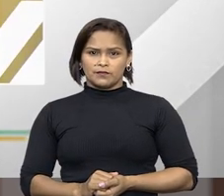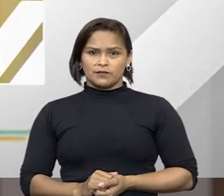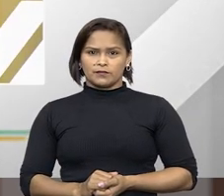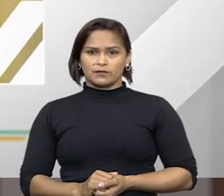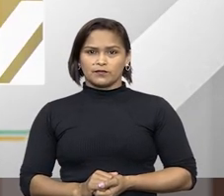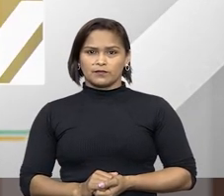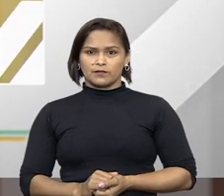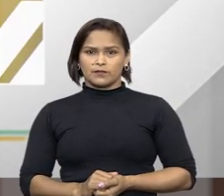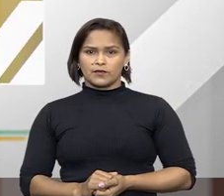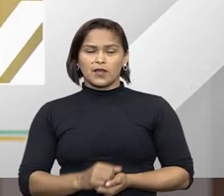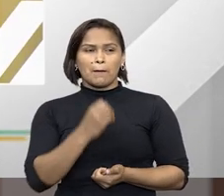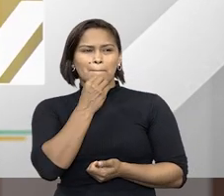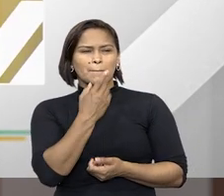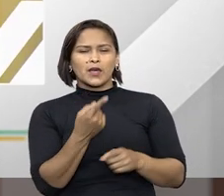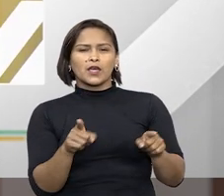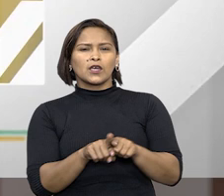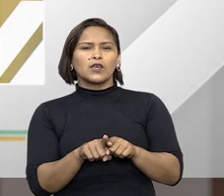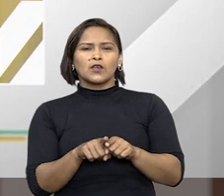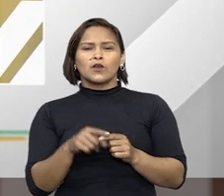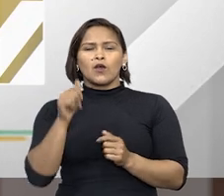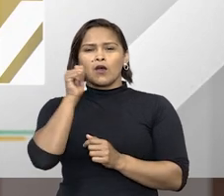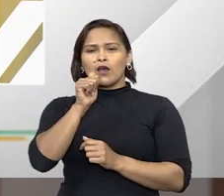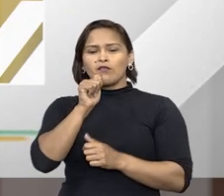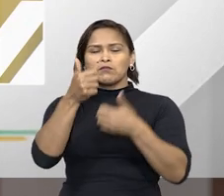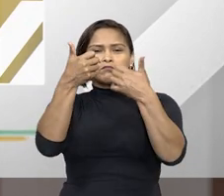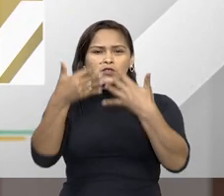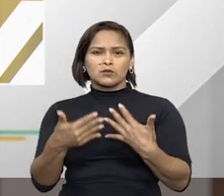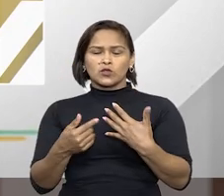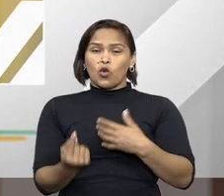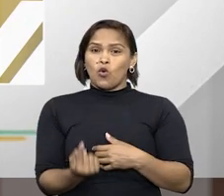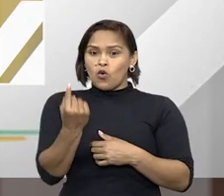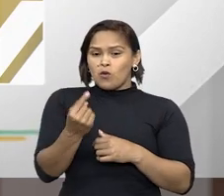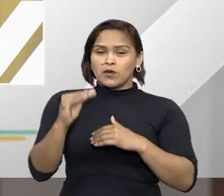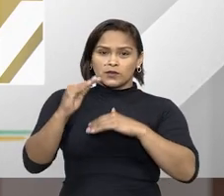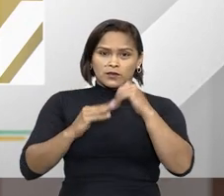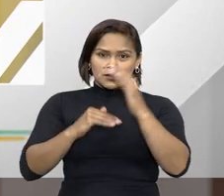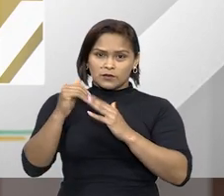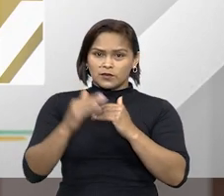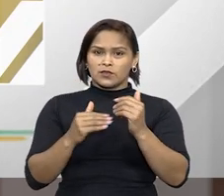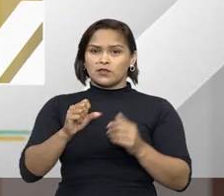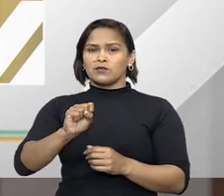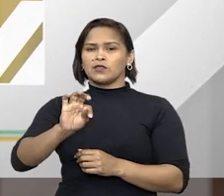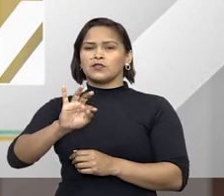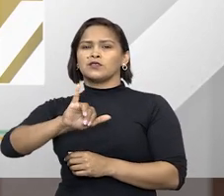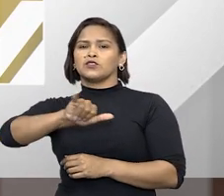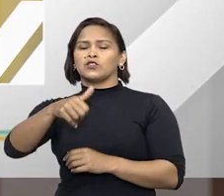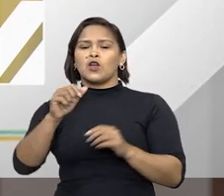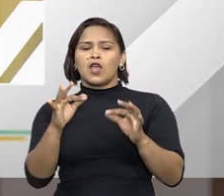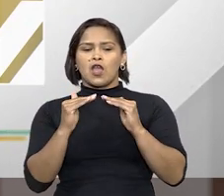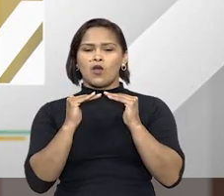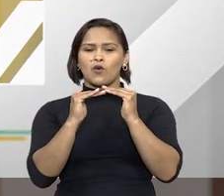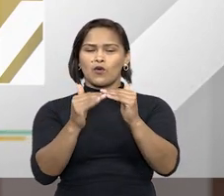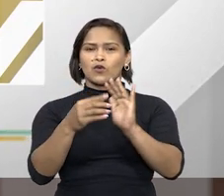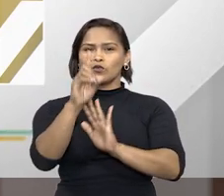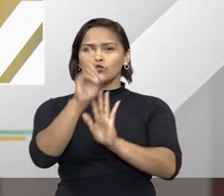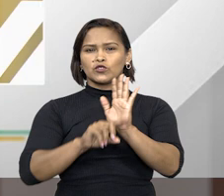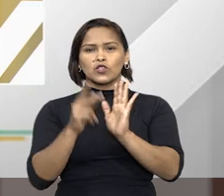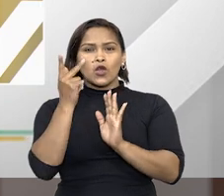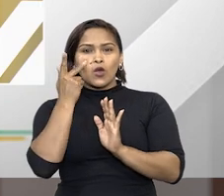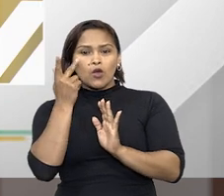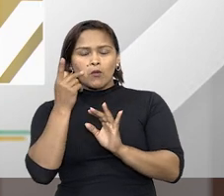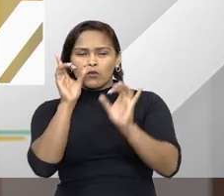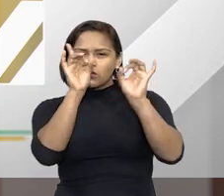Bem, e como a Fátima mencionou agora há pouco, uma das competências do STJ é uniformizar o direito comum não